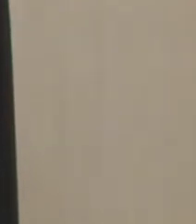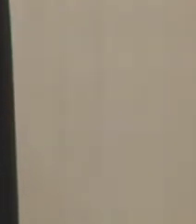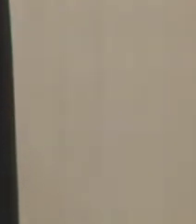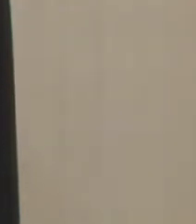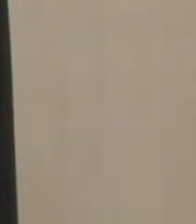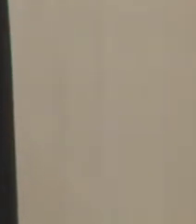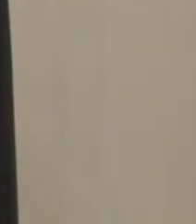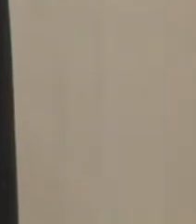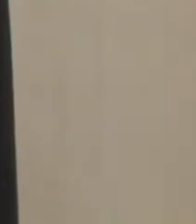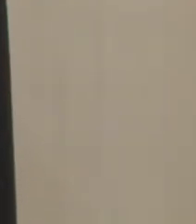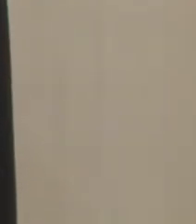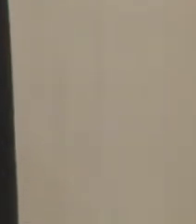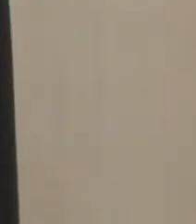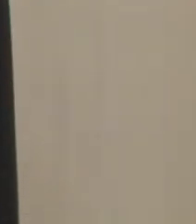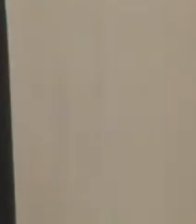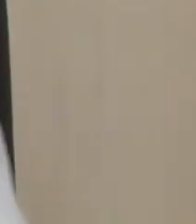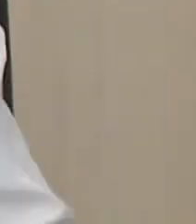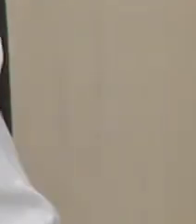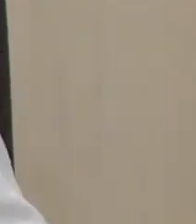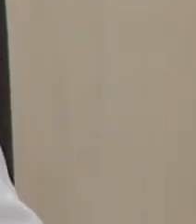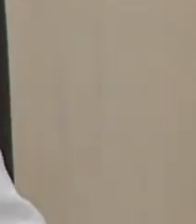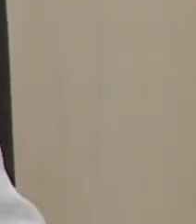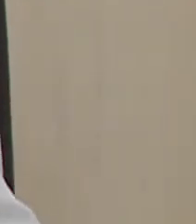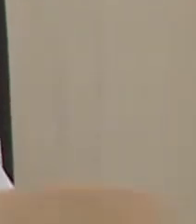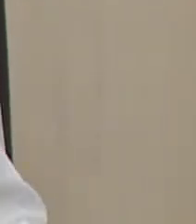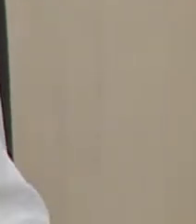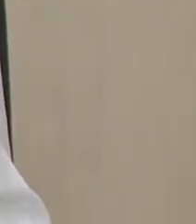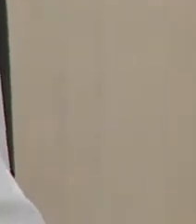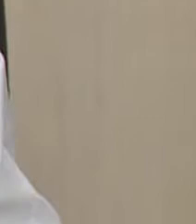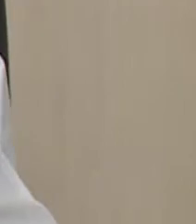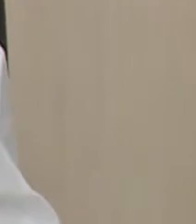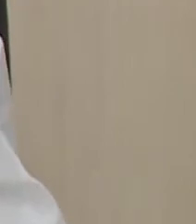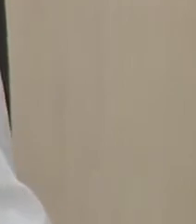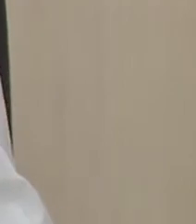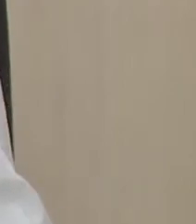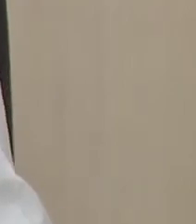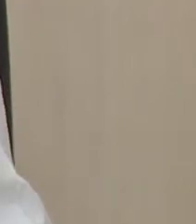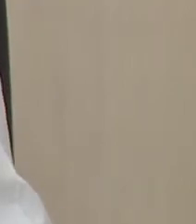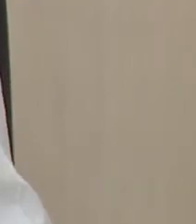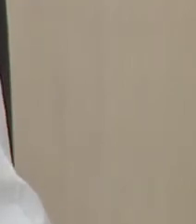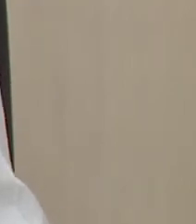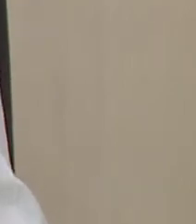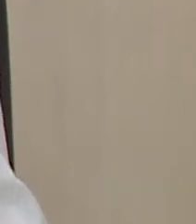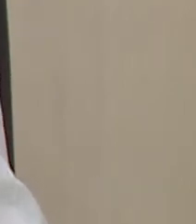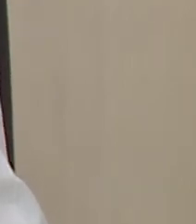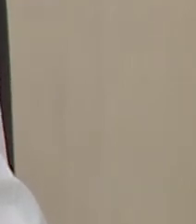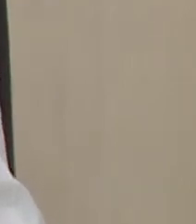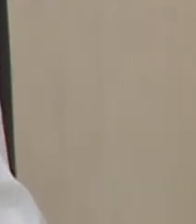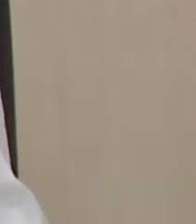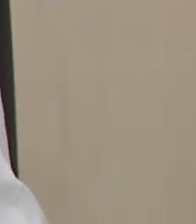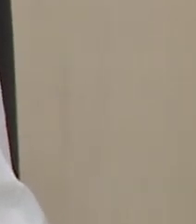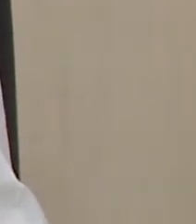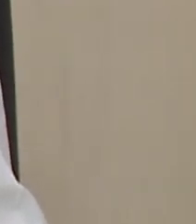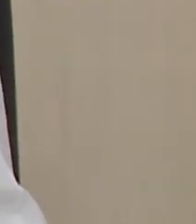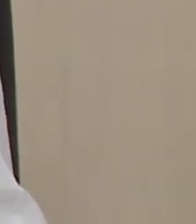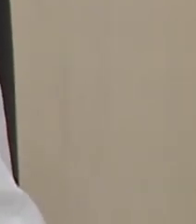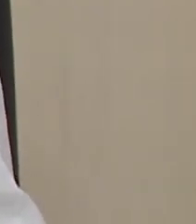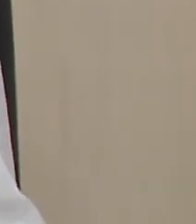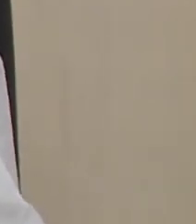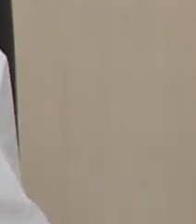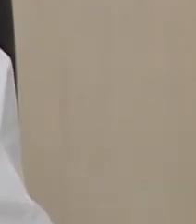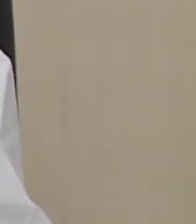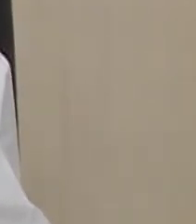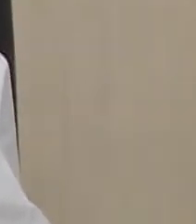adicionais suplementares no orçamento da administração direta e indireta do município é lembrando aqui que esse projeto teve parecer favorável